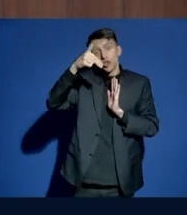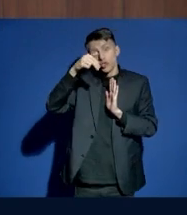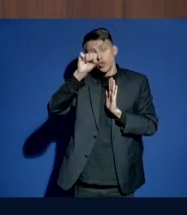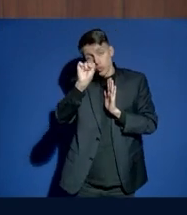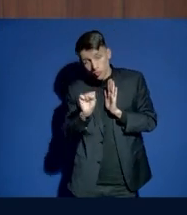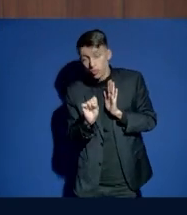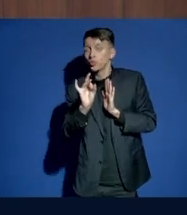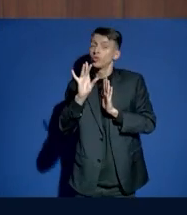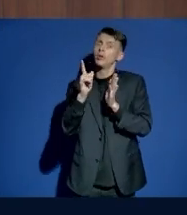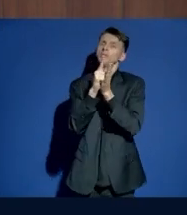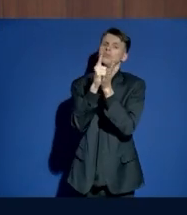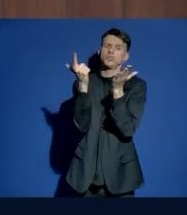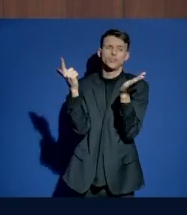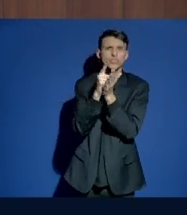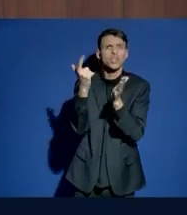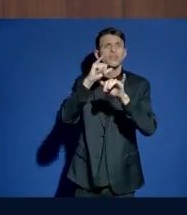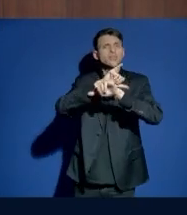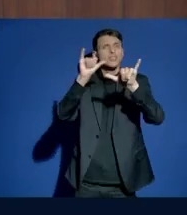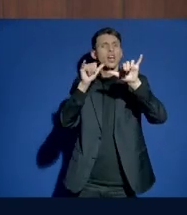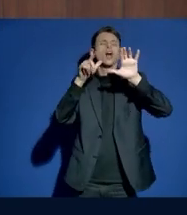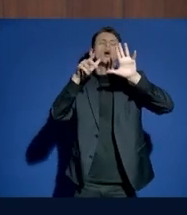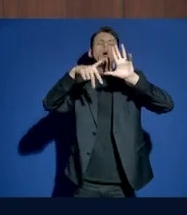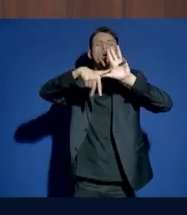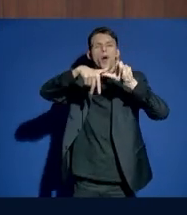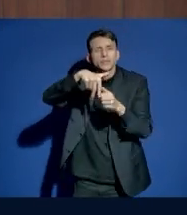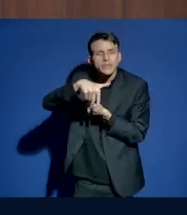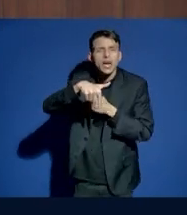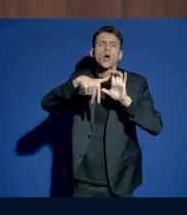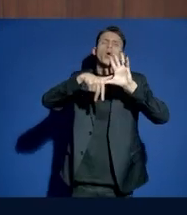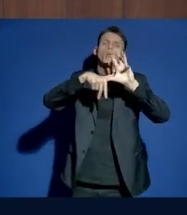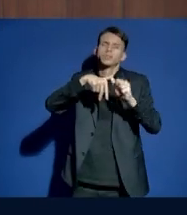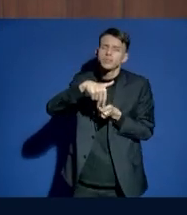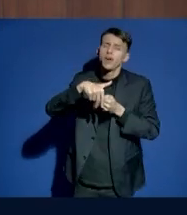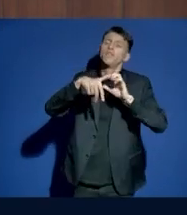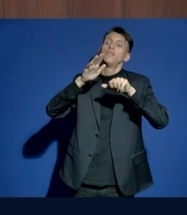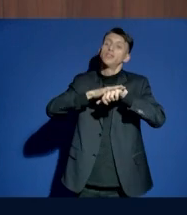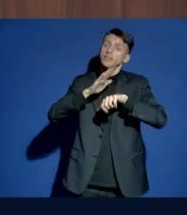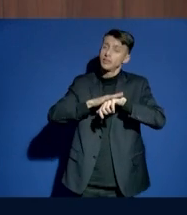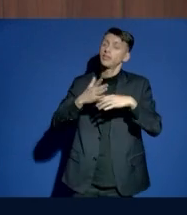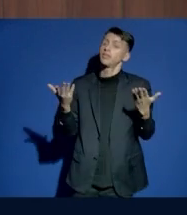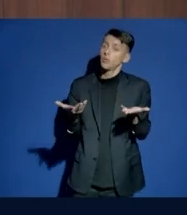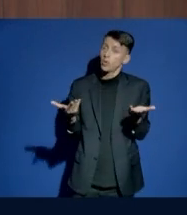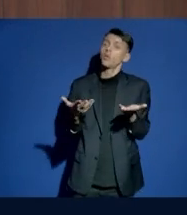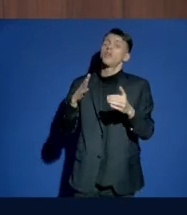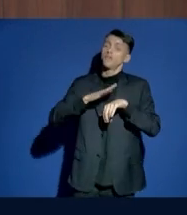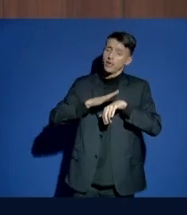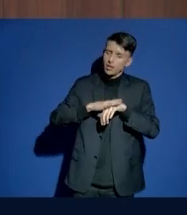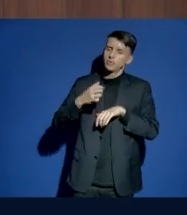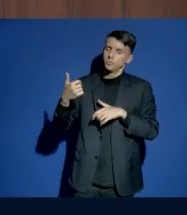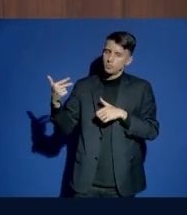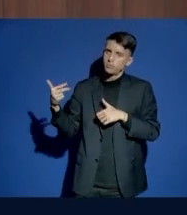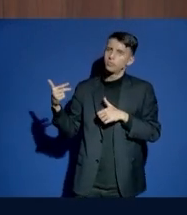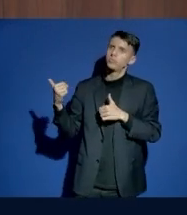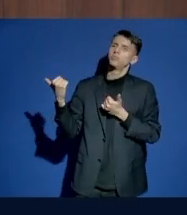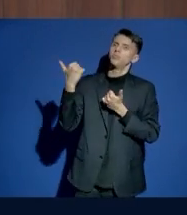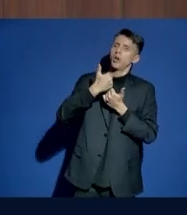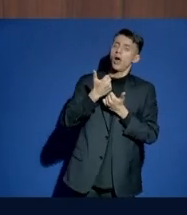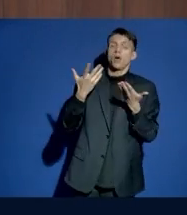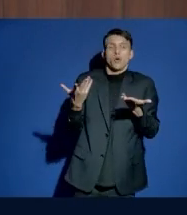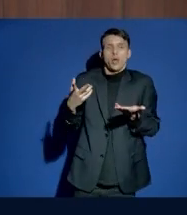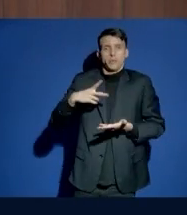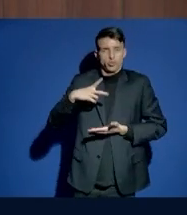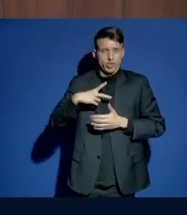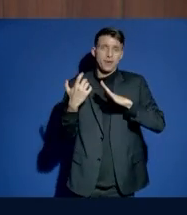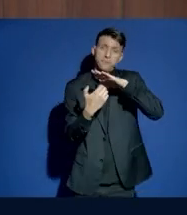Tá certo todo dia se abria a corrupção tal coisa entrou e ele foi lá tal privatizou